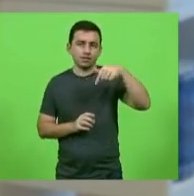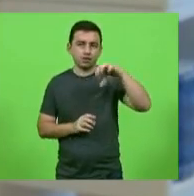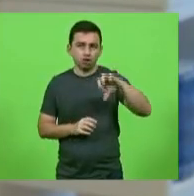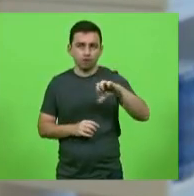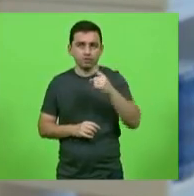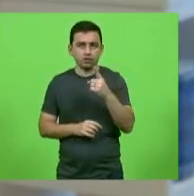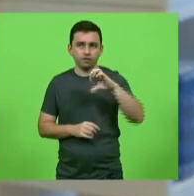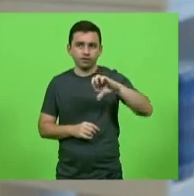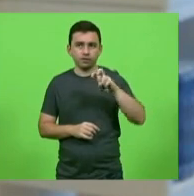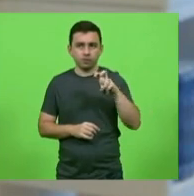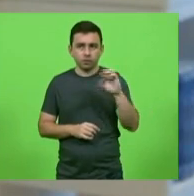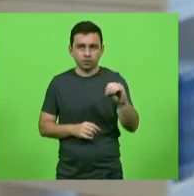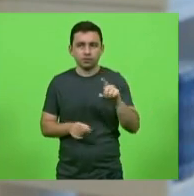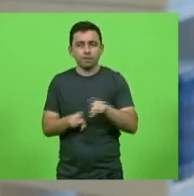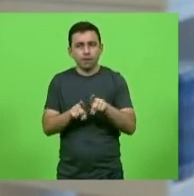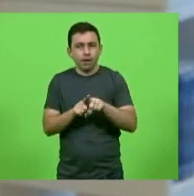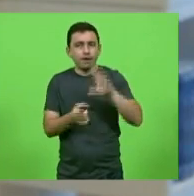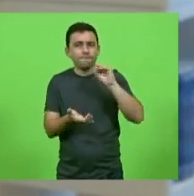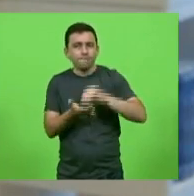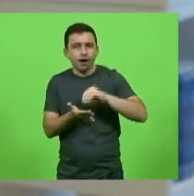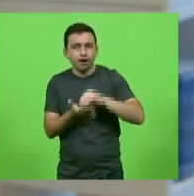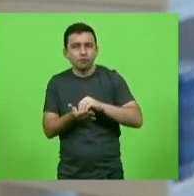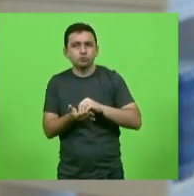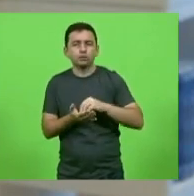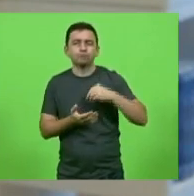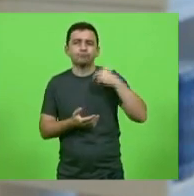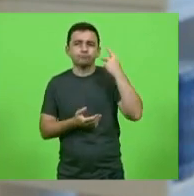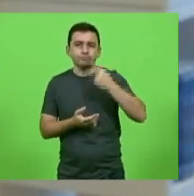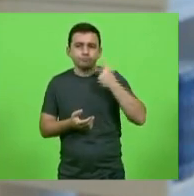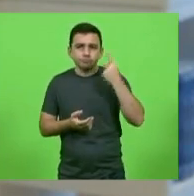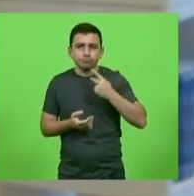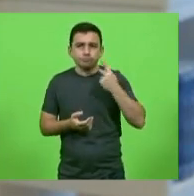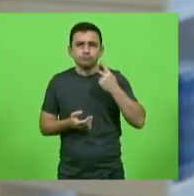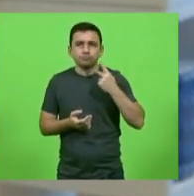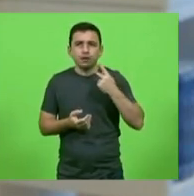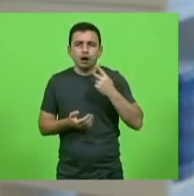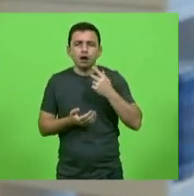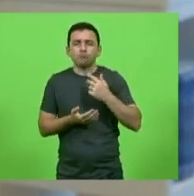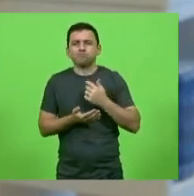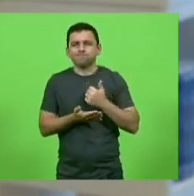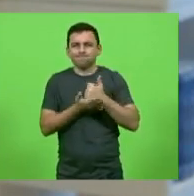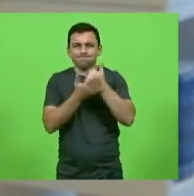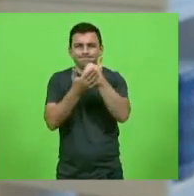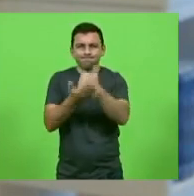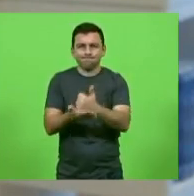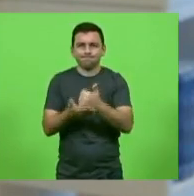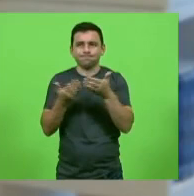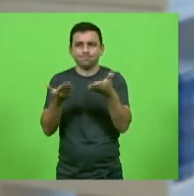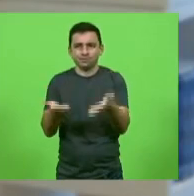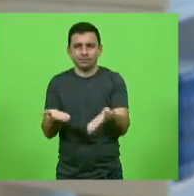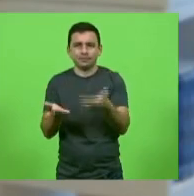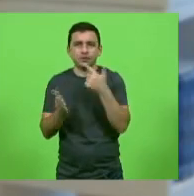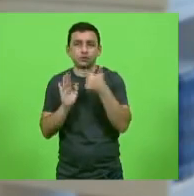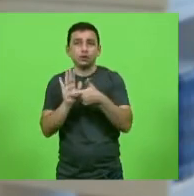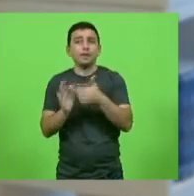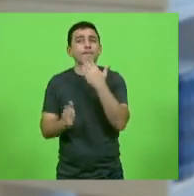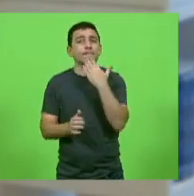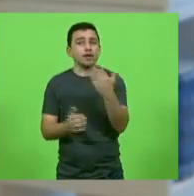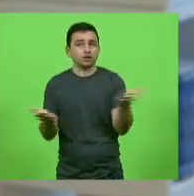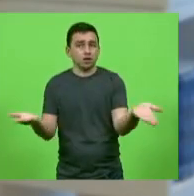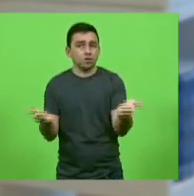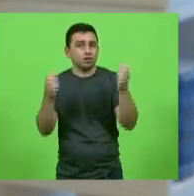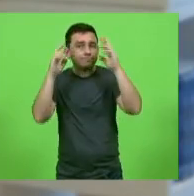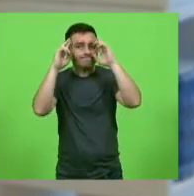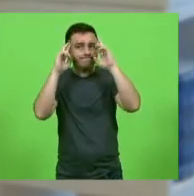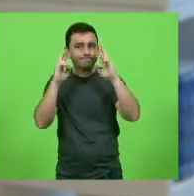somado à ausência de componente político capaz de dar suporte à presente denúncia, pleiteia-se de forma respeitosa